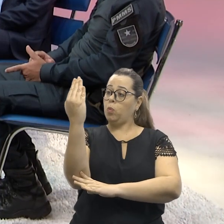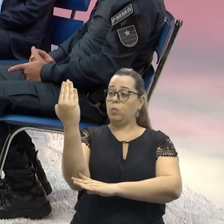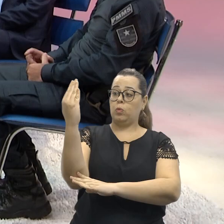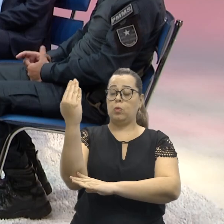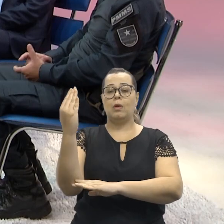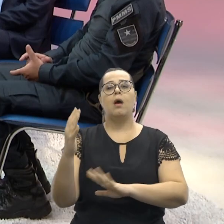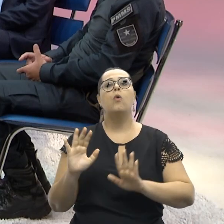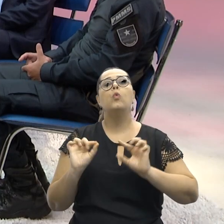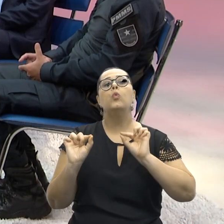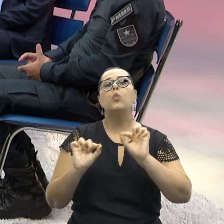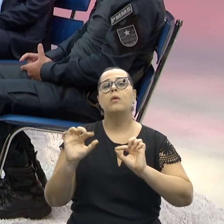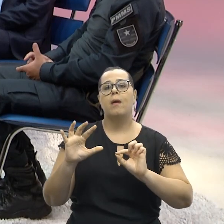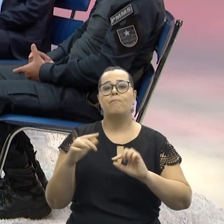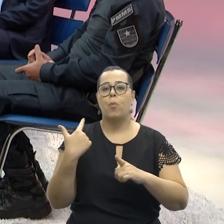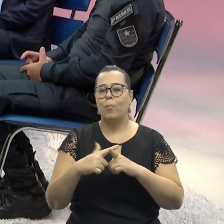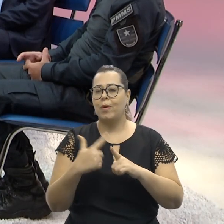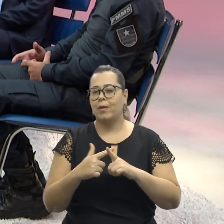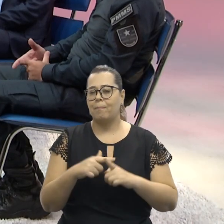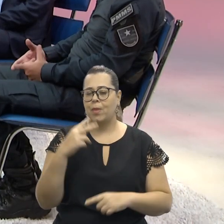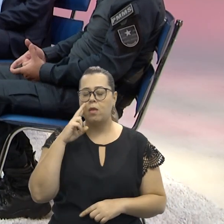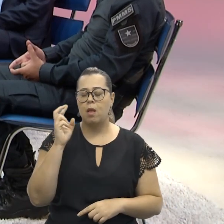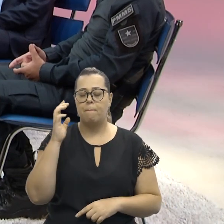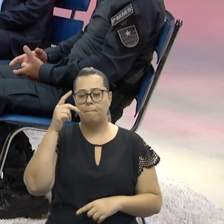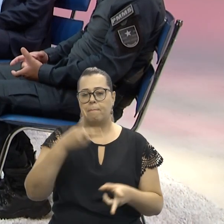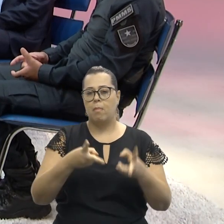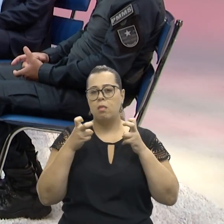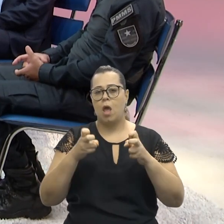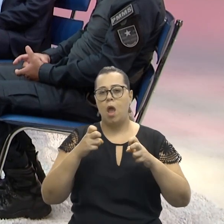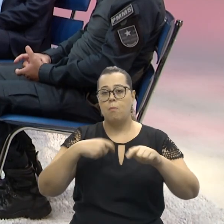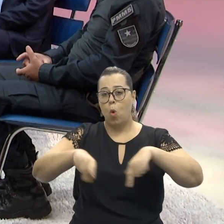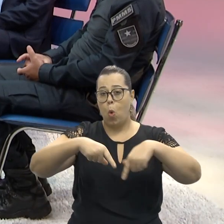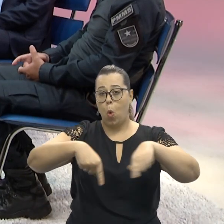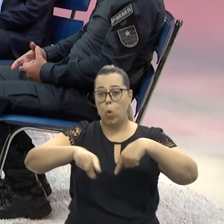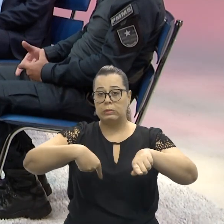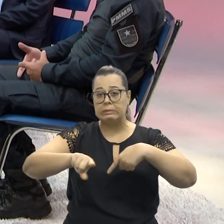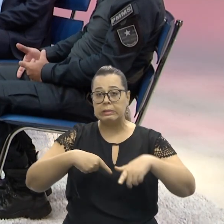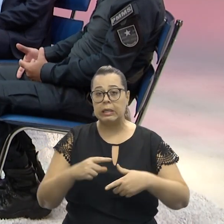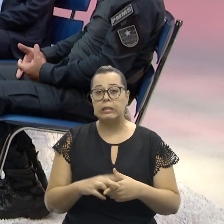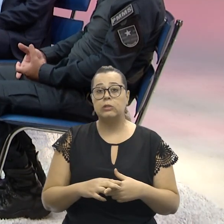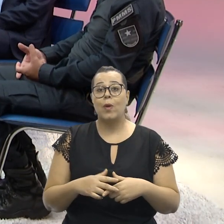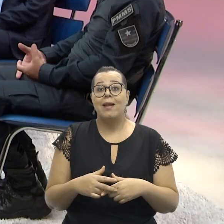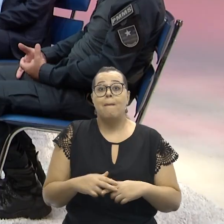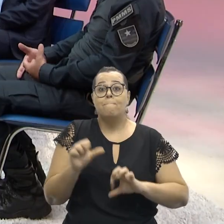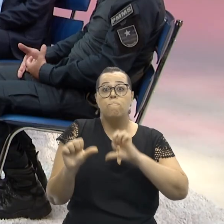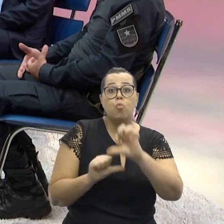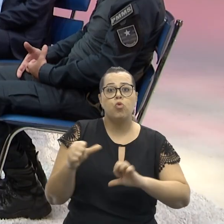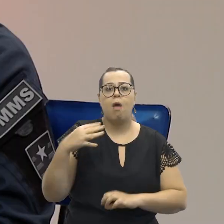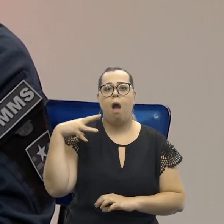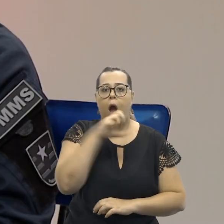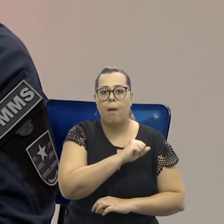que o trânsito ele é dinâmico. Há 10 anos, nós sequer falávamos a palavra Uber,